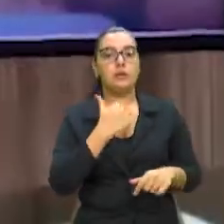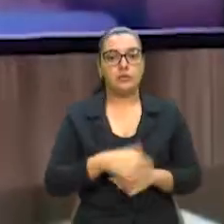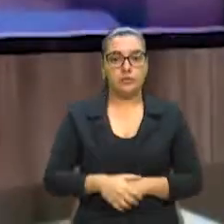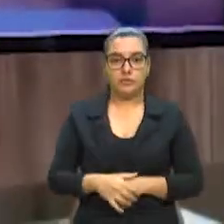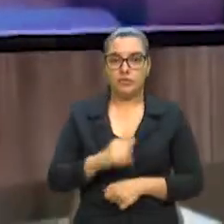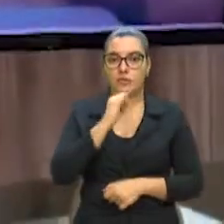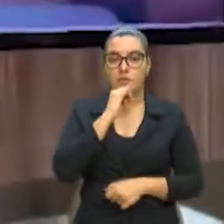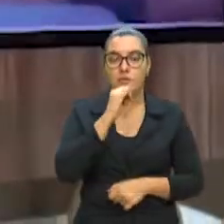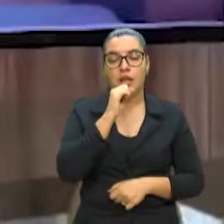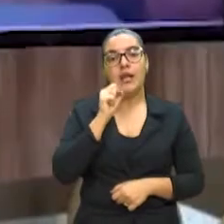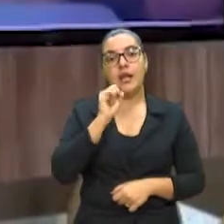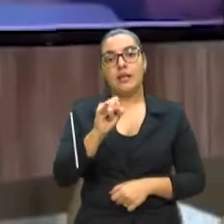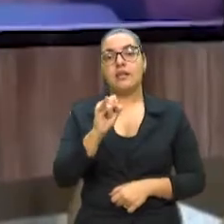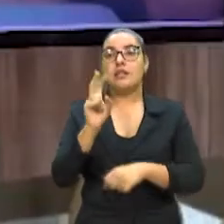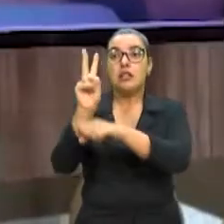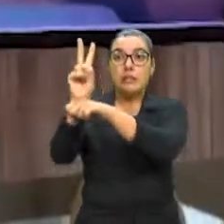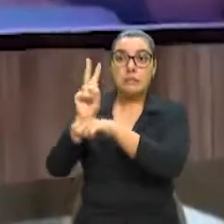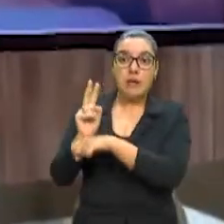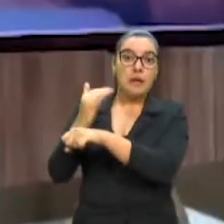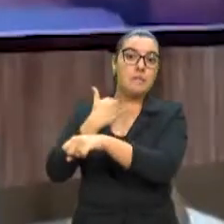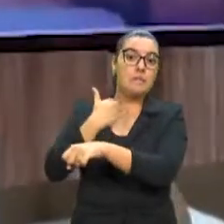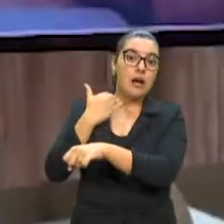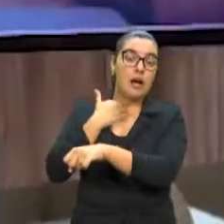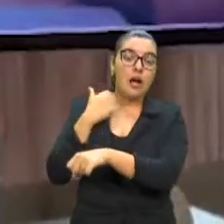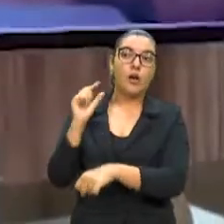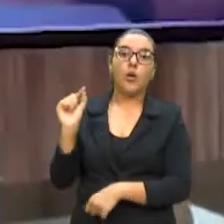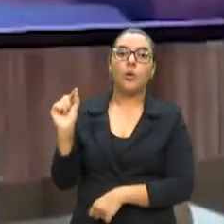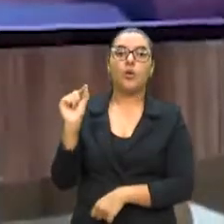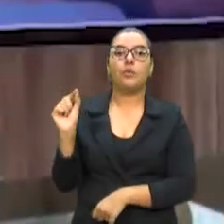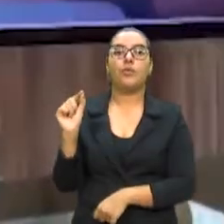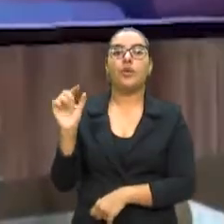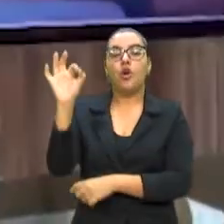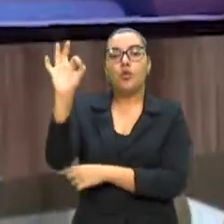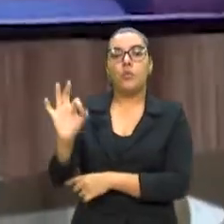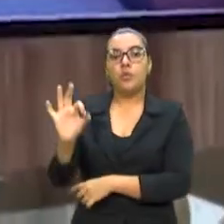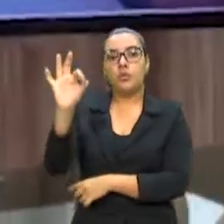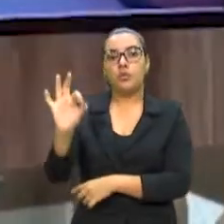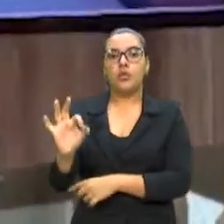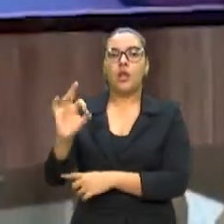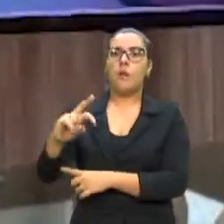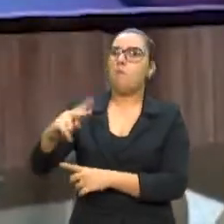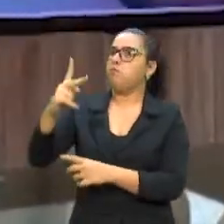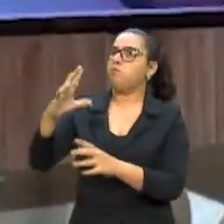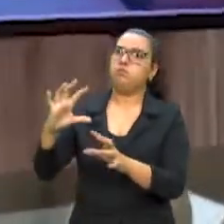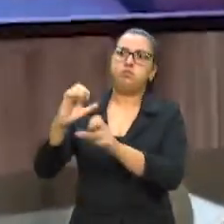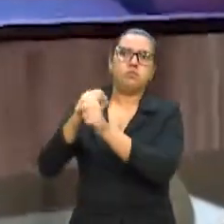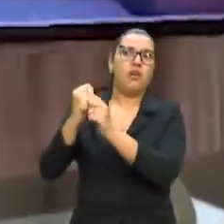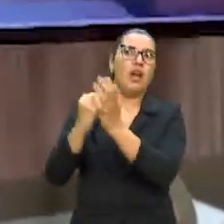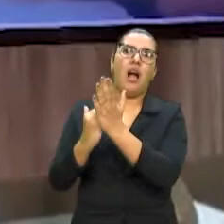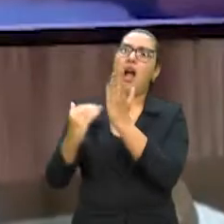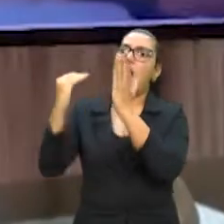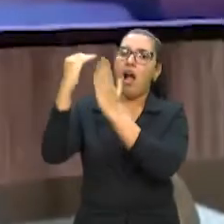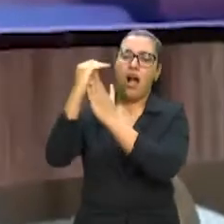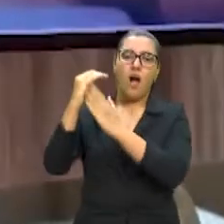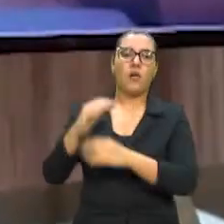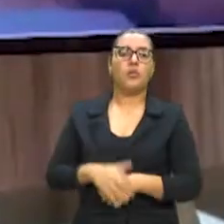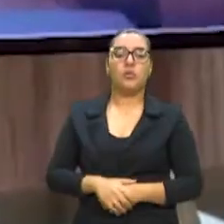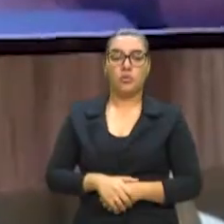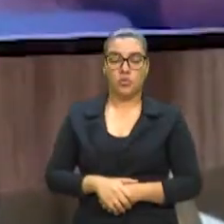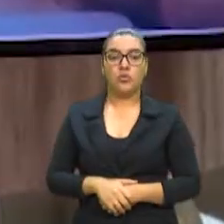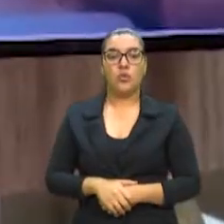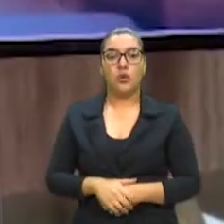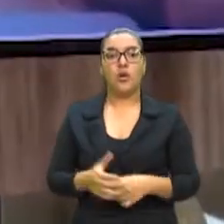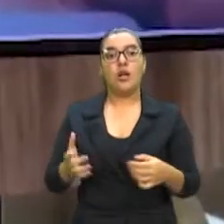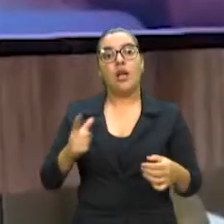você contraiu esse empréstimo, esse financiamento, a taxa de juros estava num patamar muito mais elevado do que está hoje, você tem